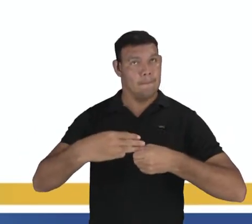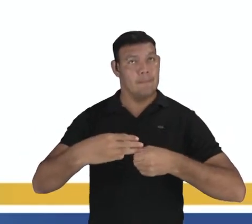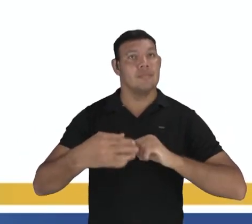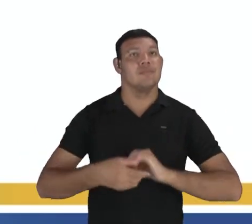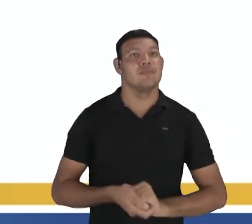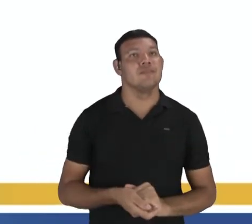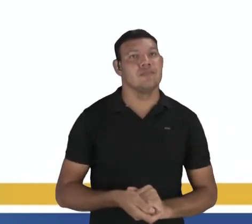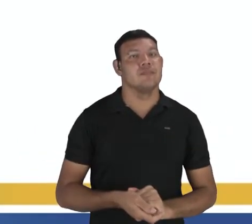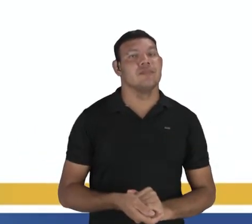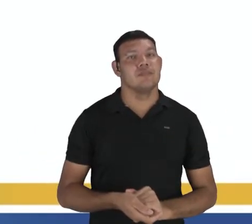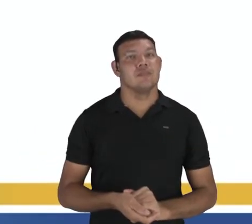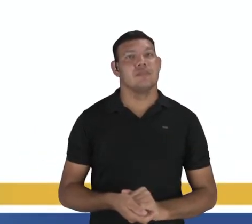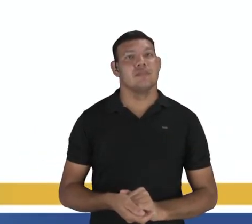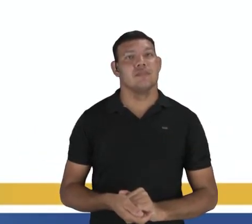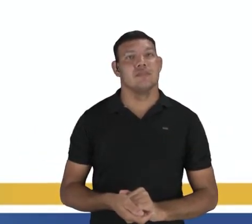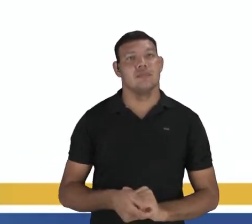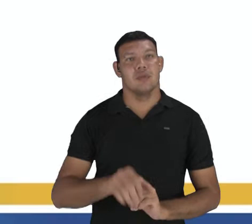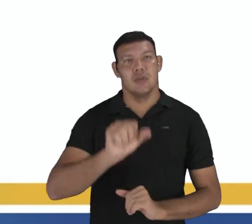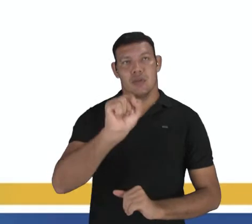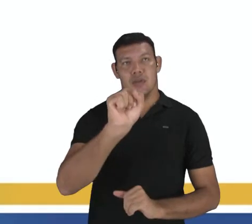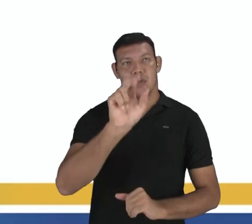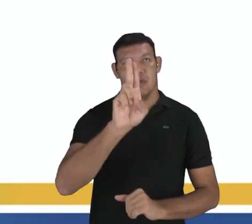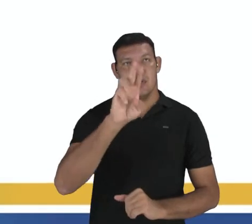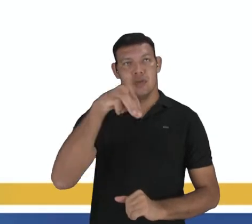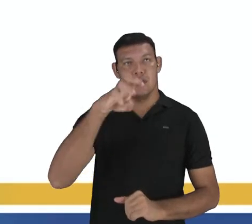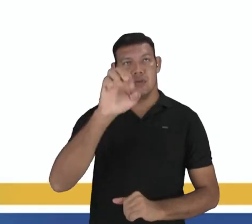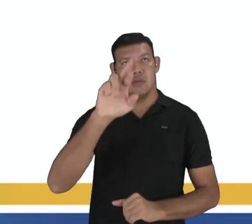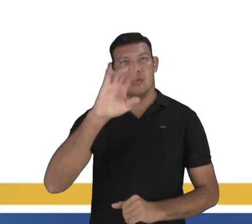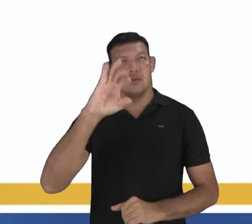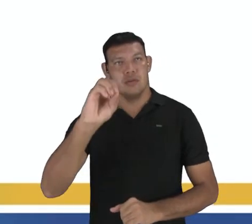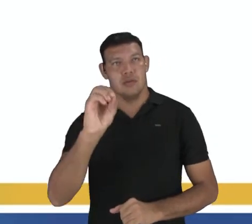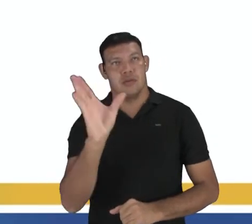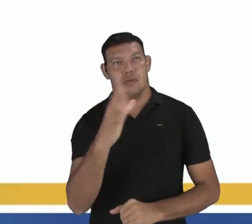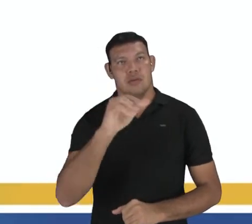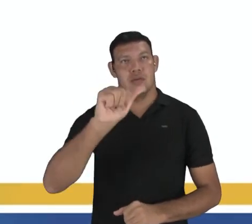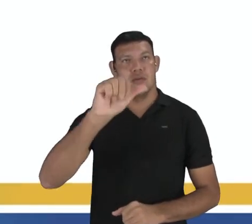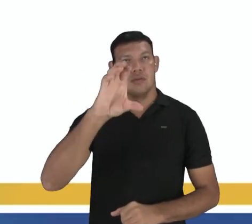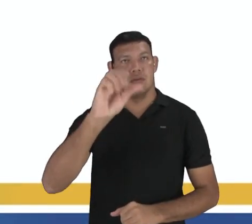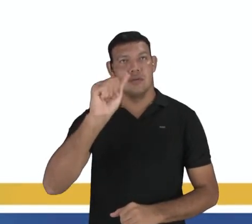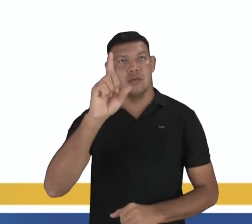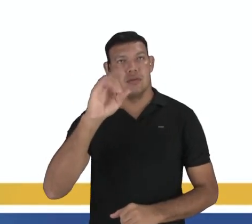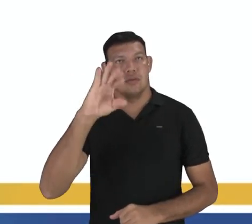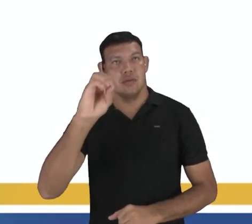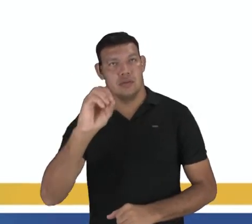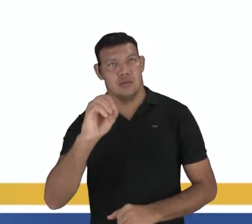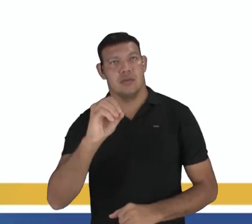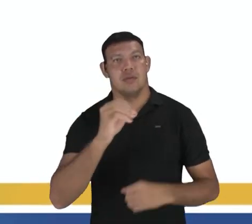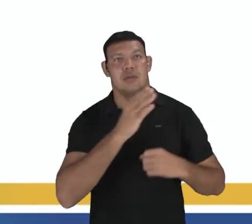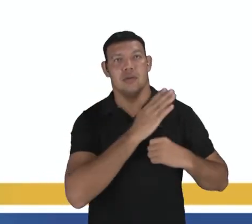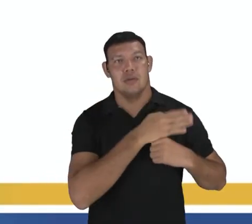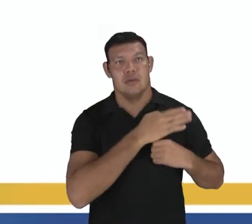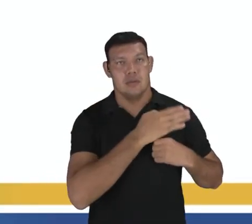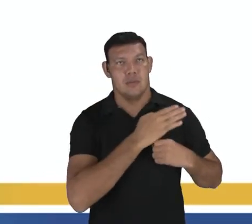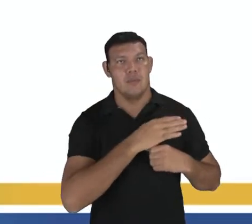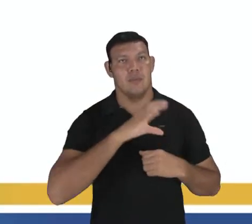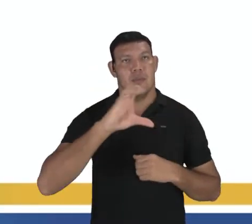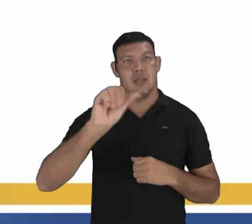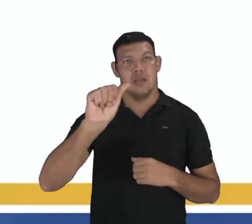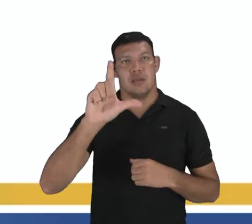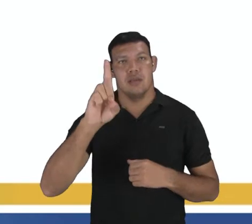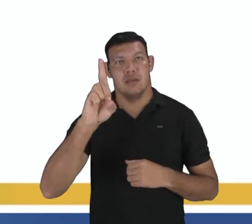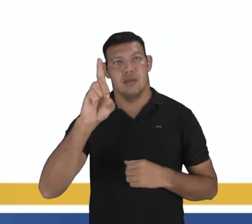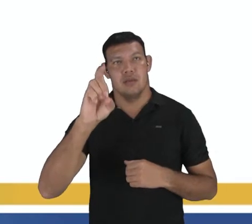civilizações que vão se estabelecer. Os sumérios, os arcádios, os babilônicos, os caldeus e os assírios, né?